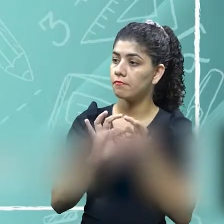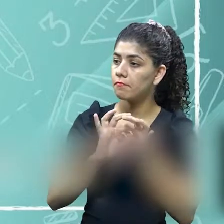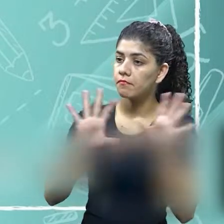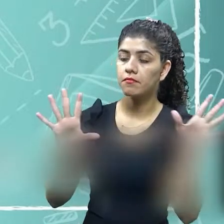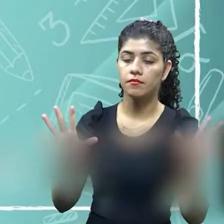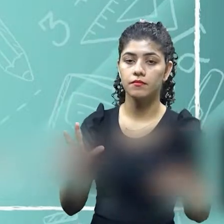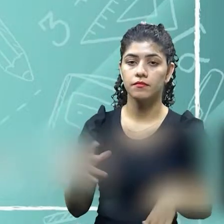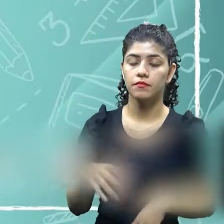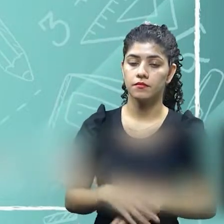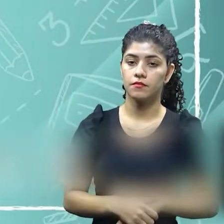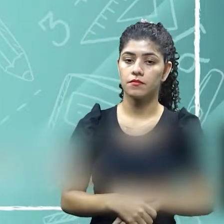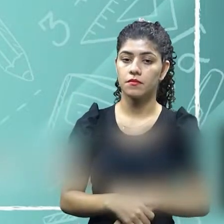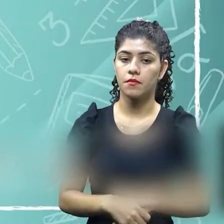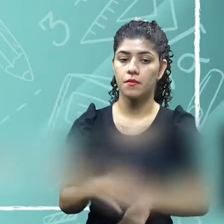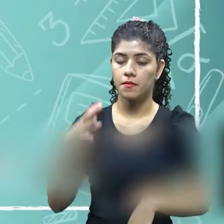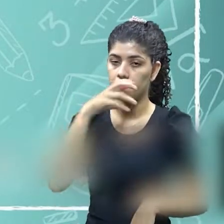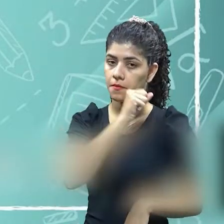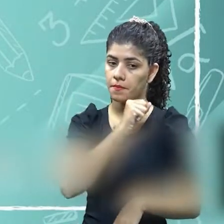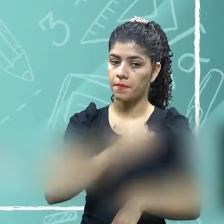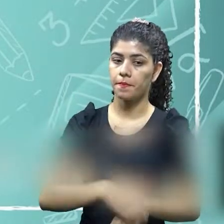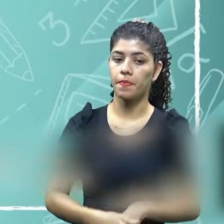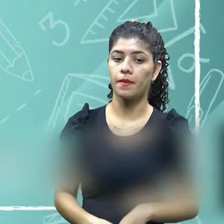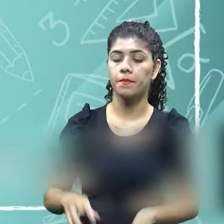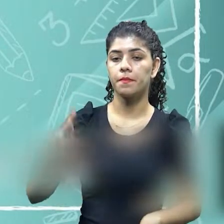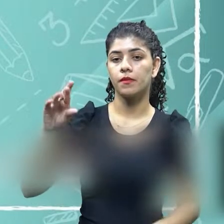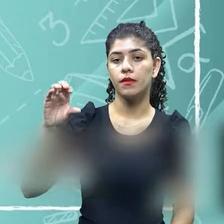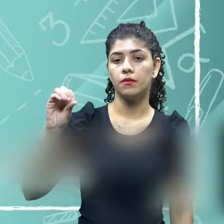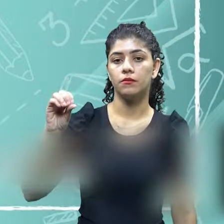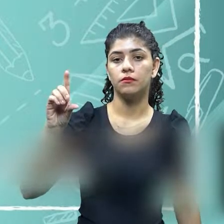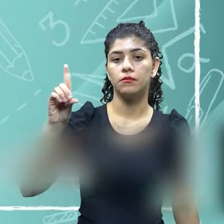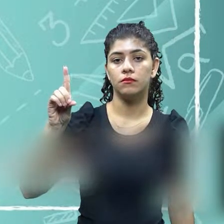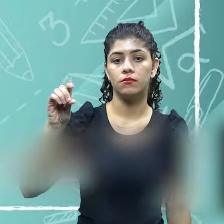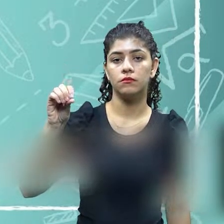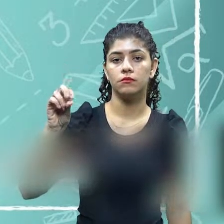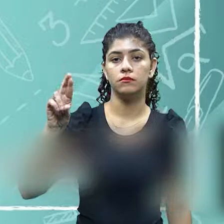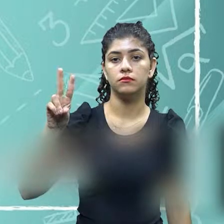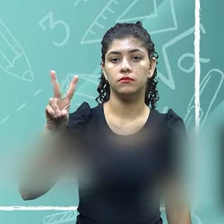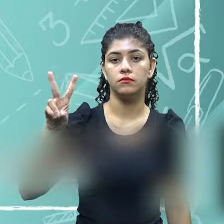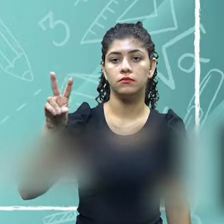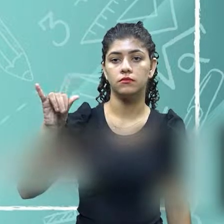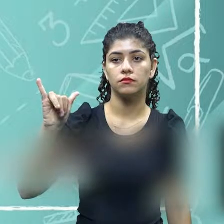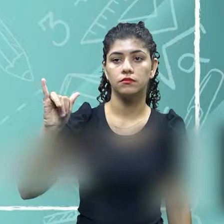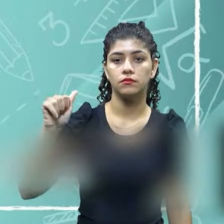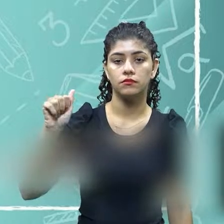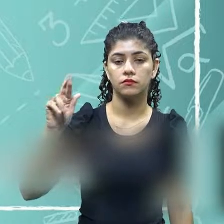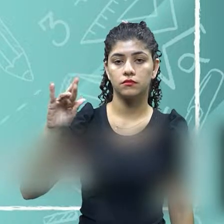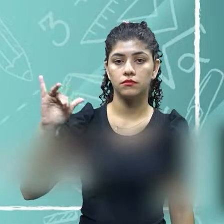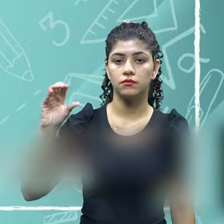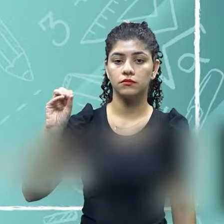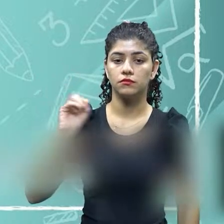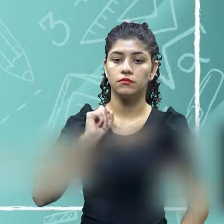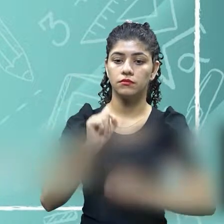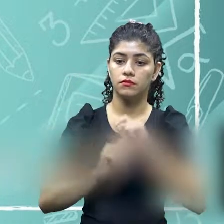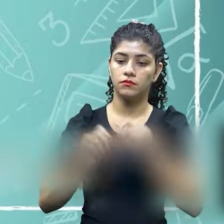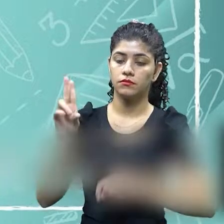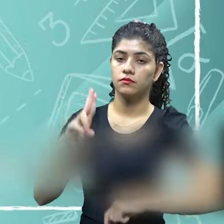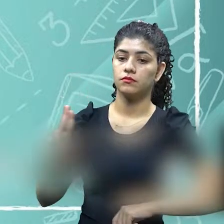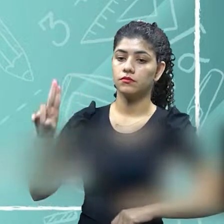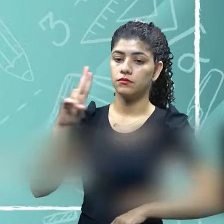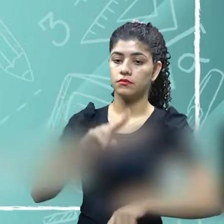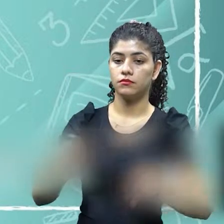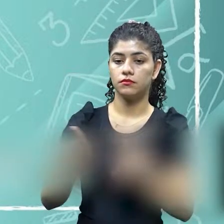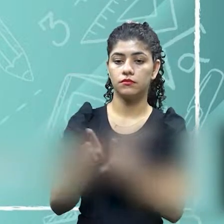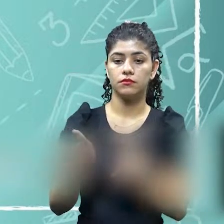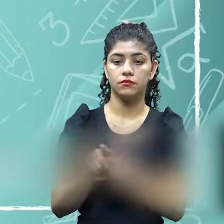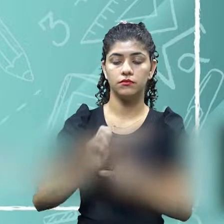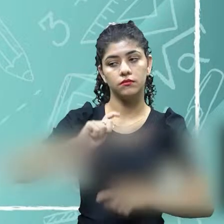a disponibilidade para acesso ao produto. O rodoviário é o mais utilizado de forma